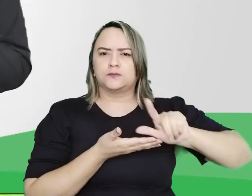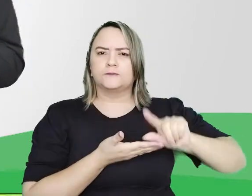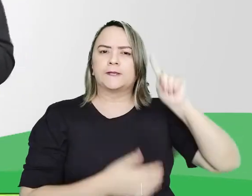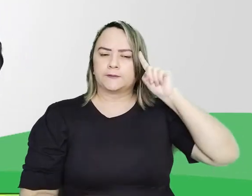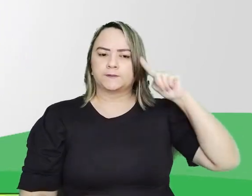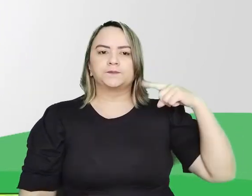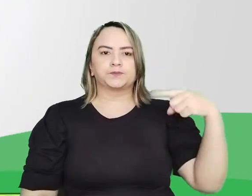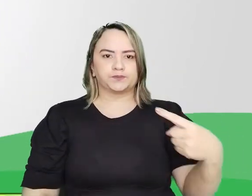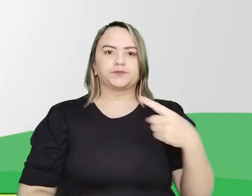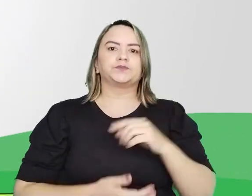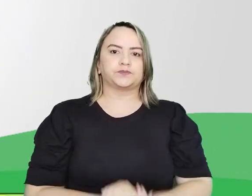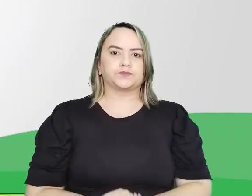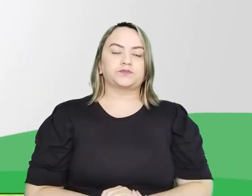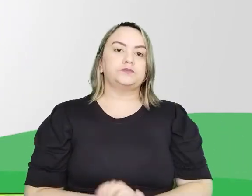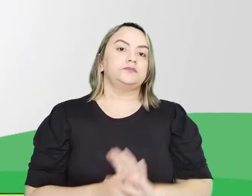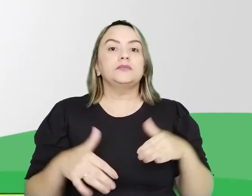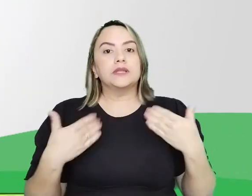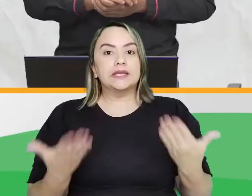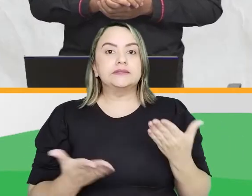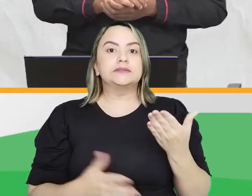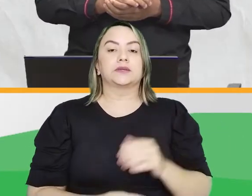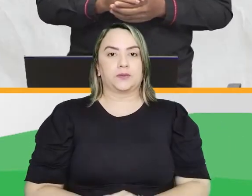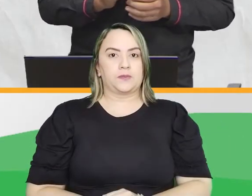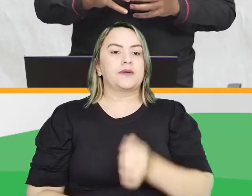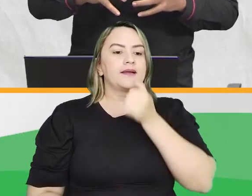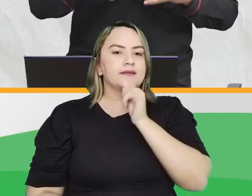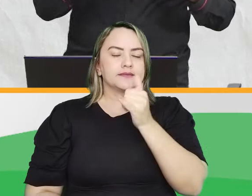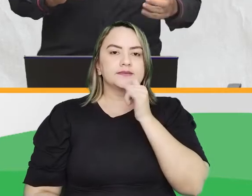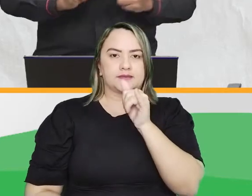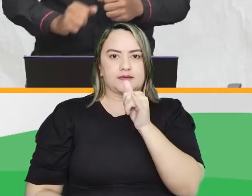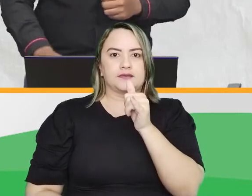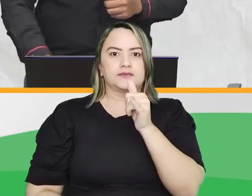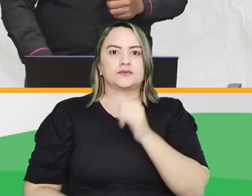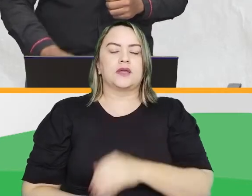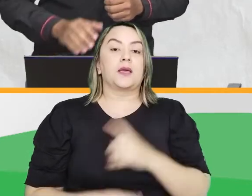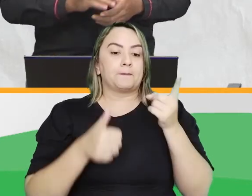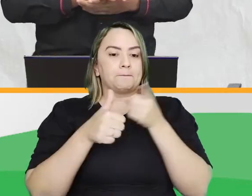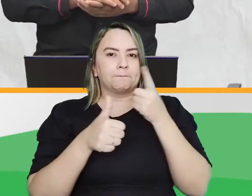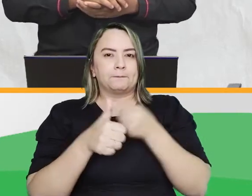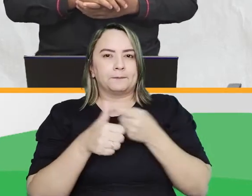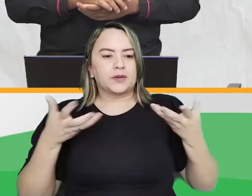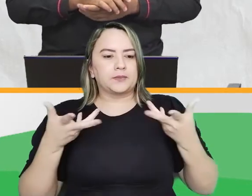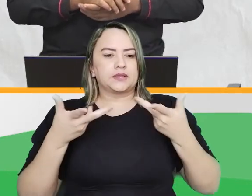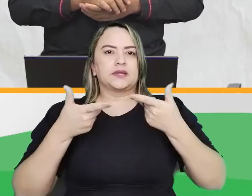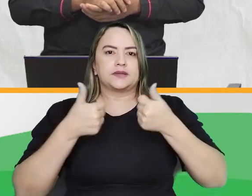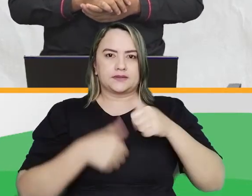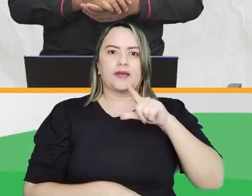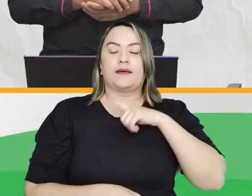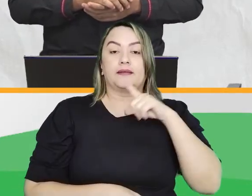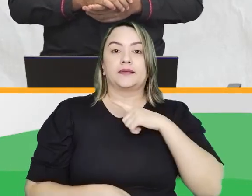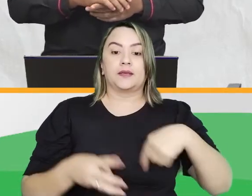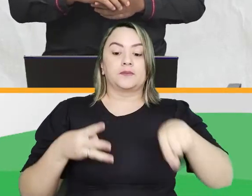como a gente vai ver no decorrer da nossa aula, tá bem? Então, a eletricidade, ela se engloba na primeira competência